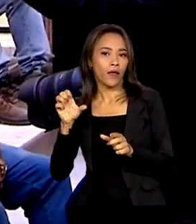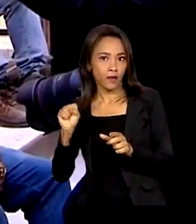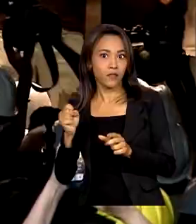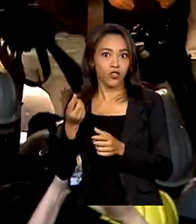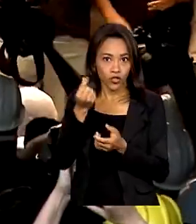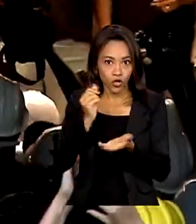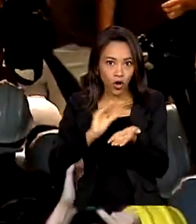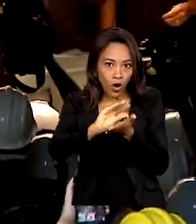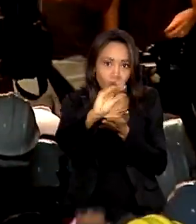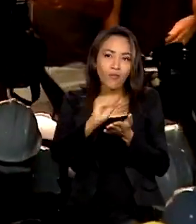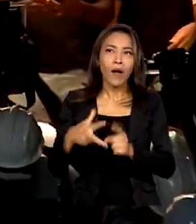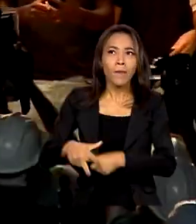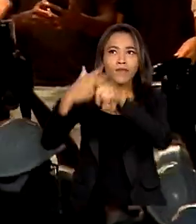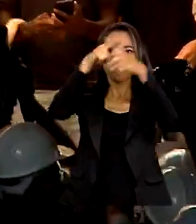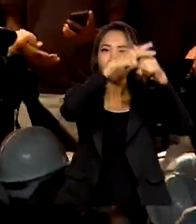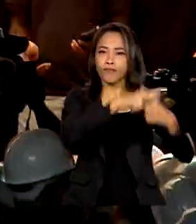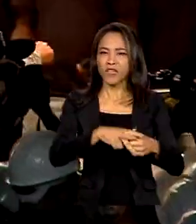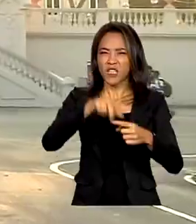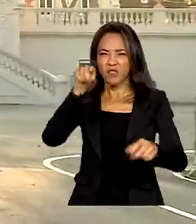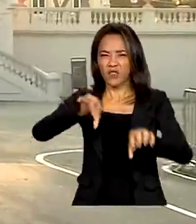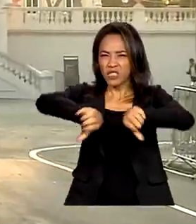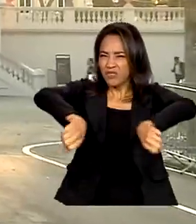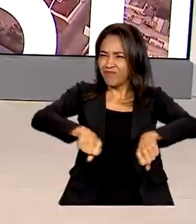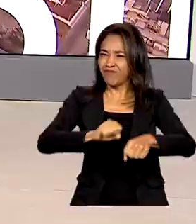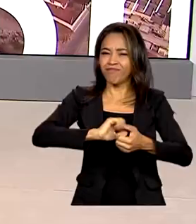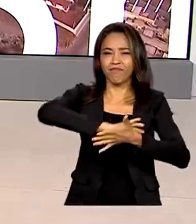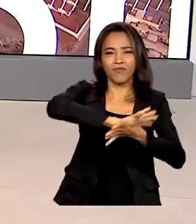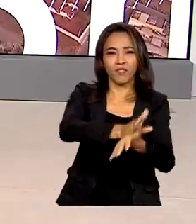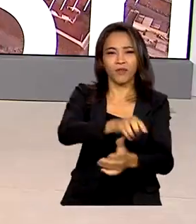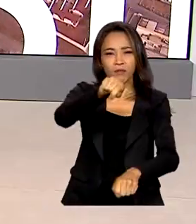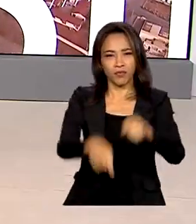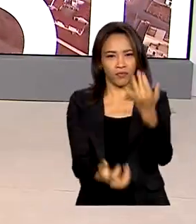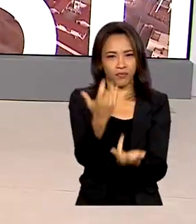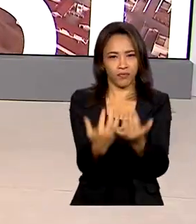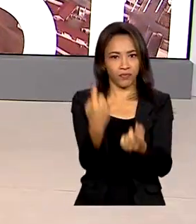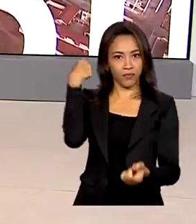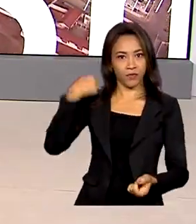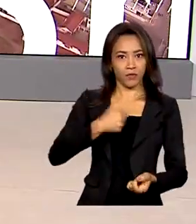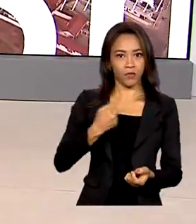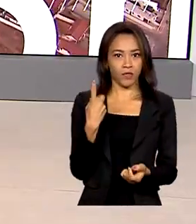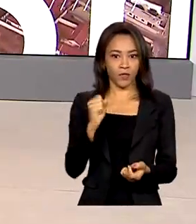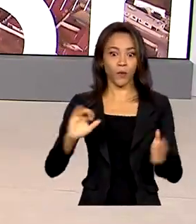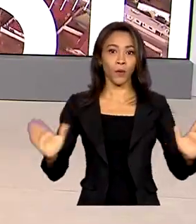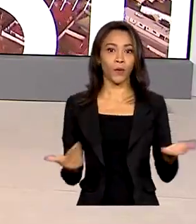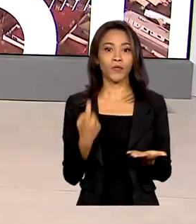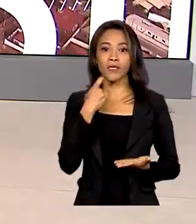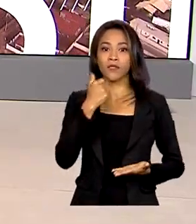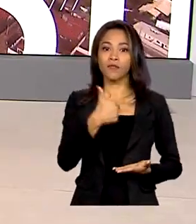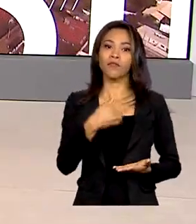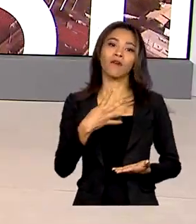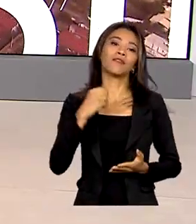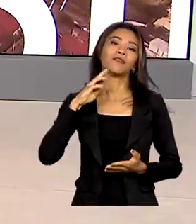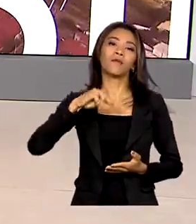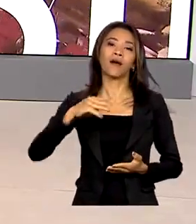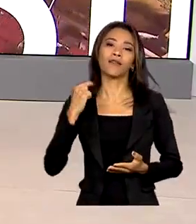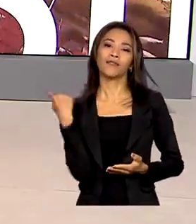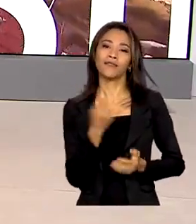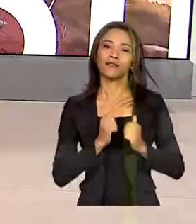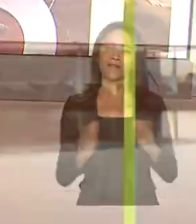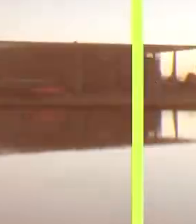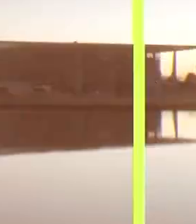do prédio destruído por um incêndio em 2018. Sexta-feira, 24 de março, Brasil em Dia já está no